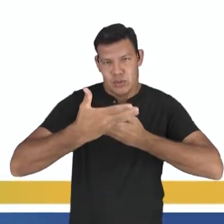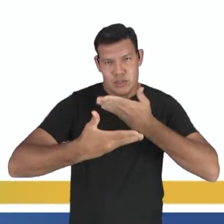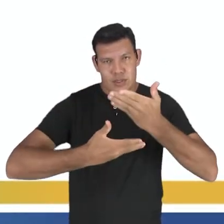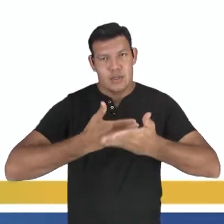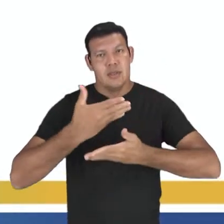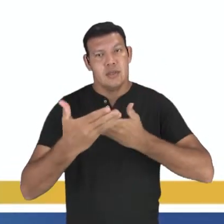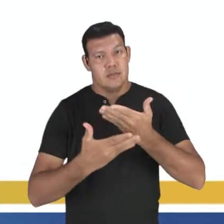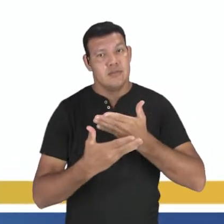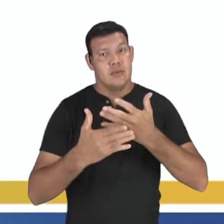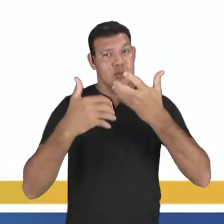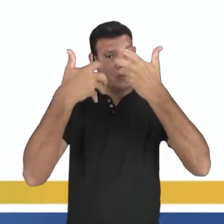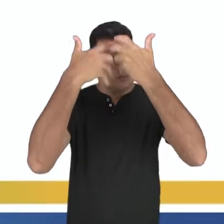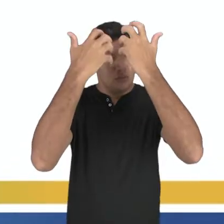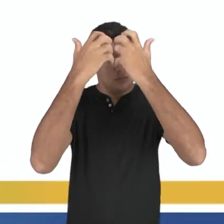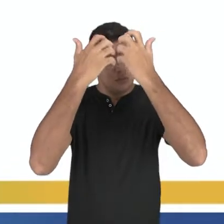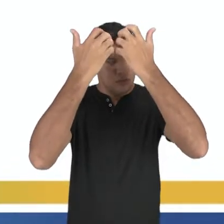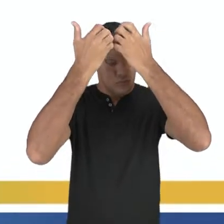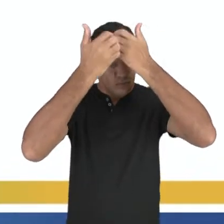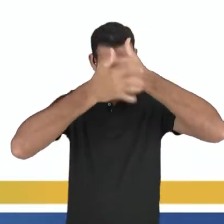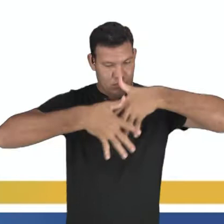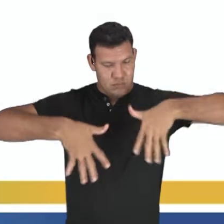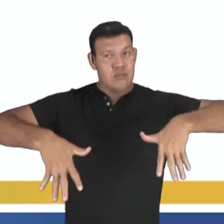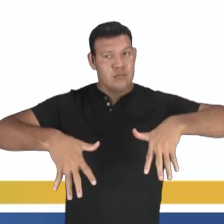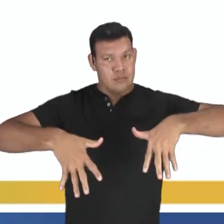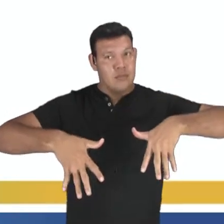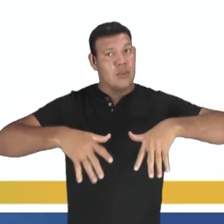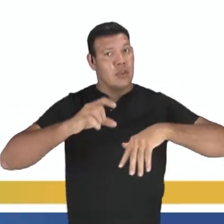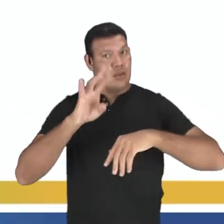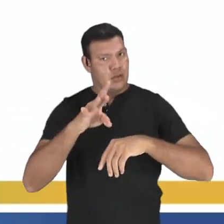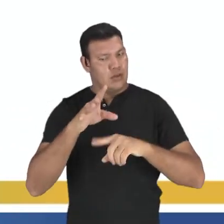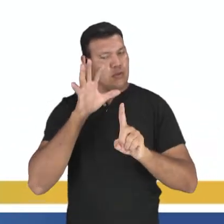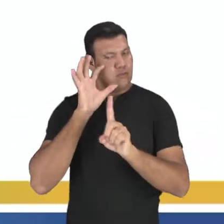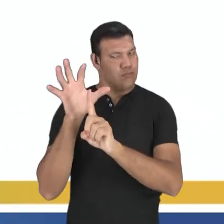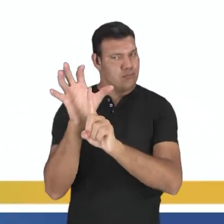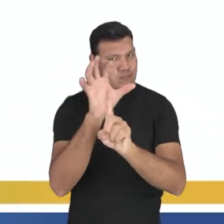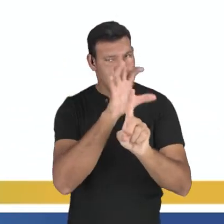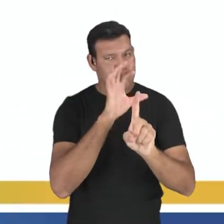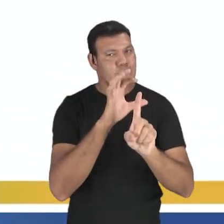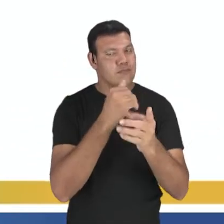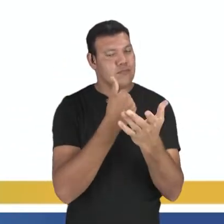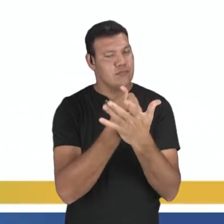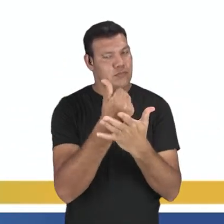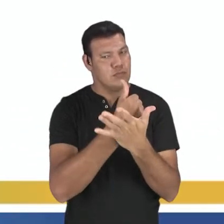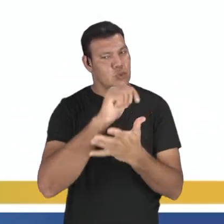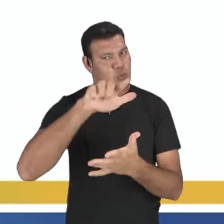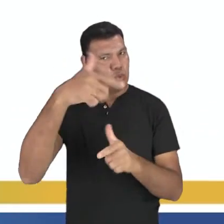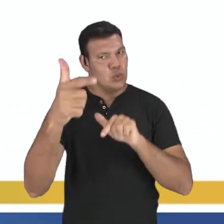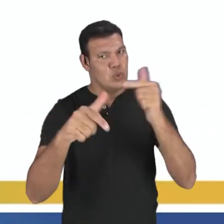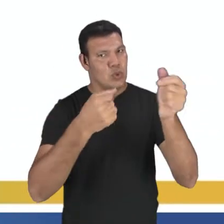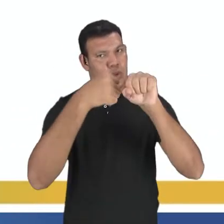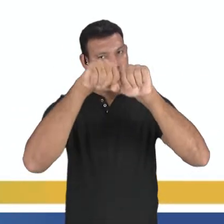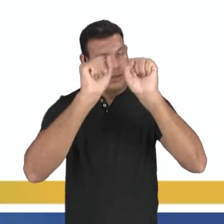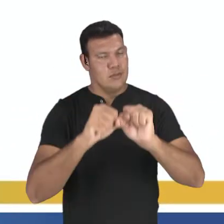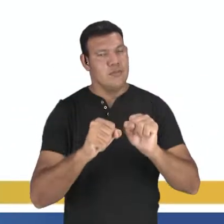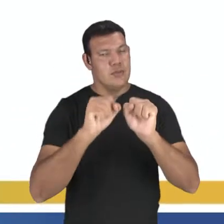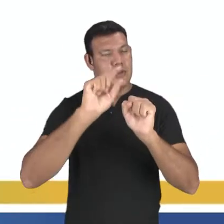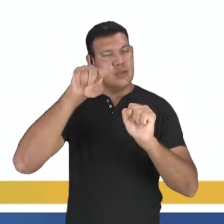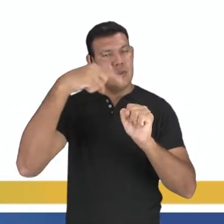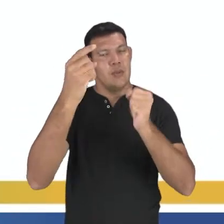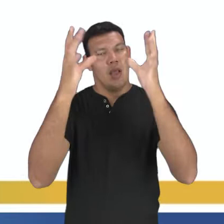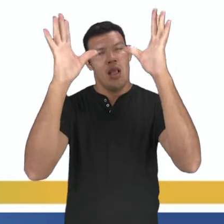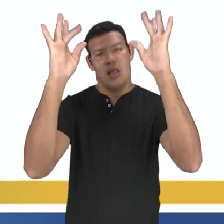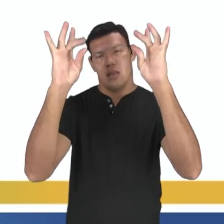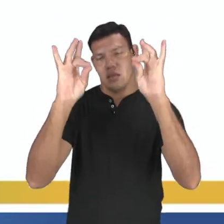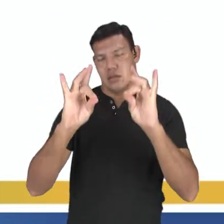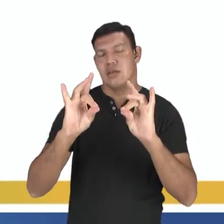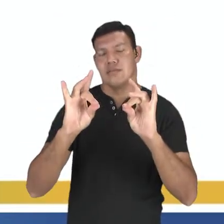funcionamento do sistema nervoso, porque lembra que o sistema nervoso pode influenciar a atividade dos demais. Mas vamos entrar em mais detalhes aí sobre esses